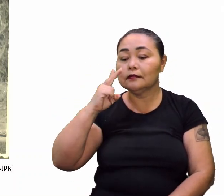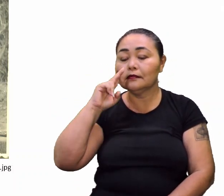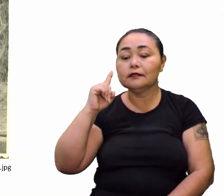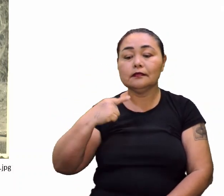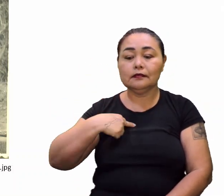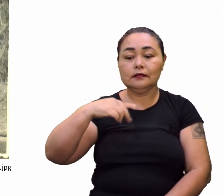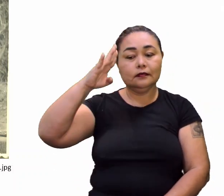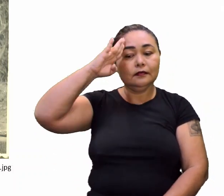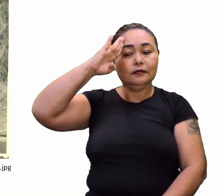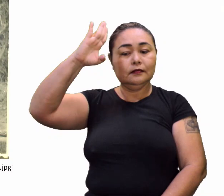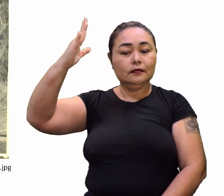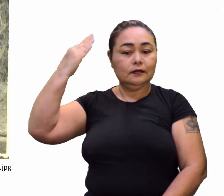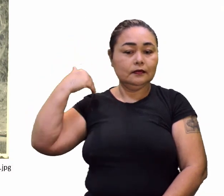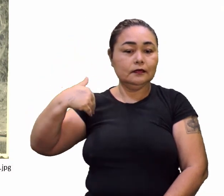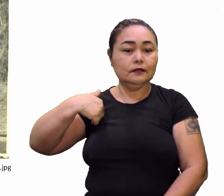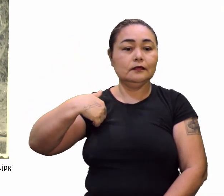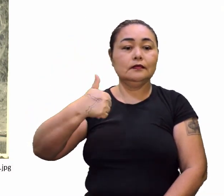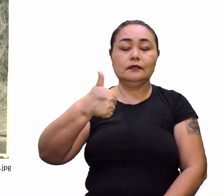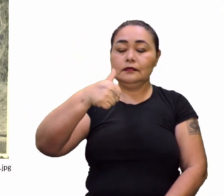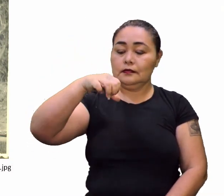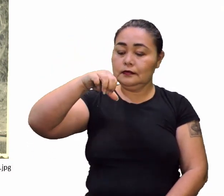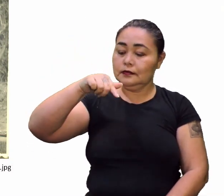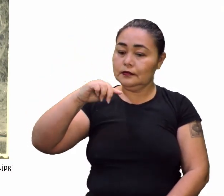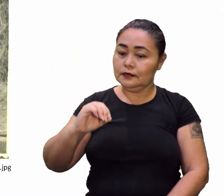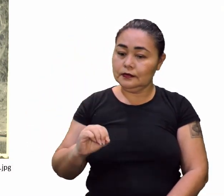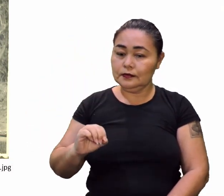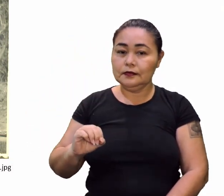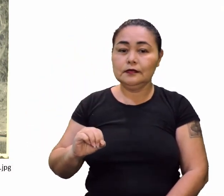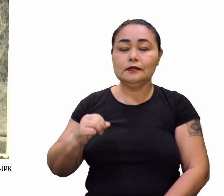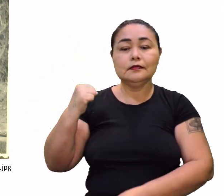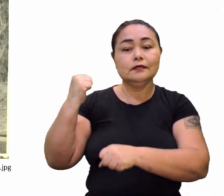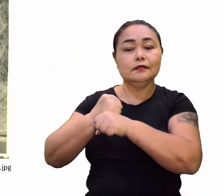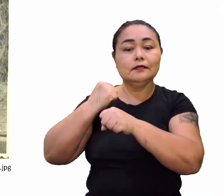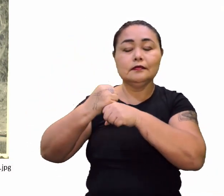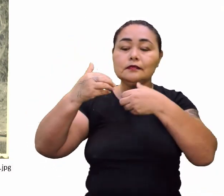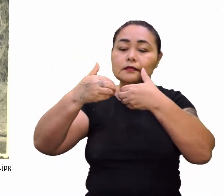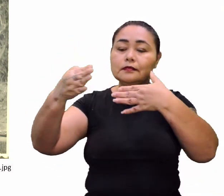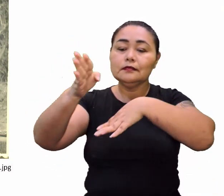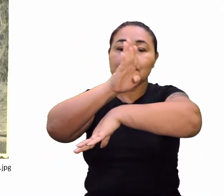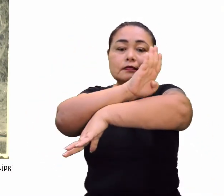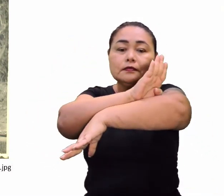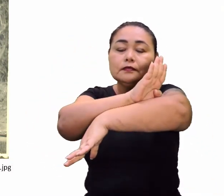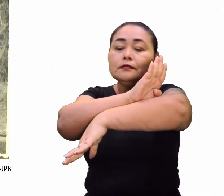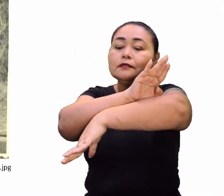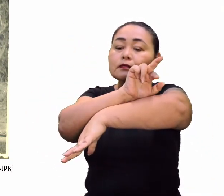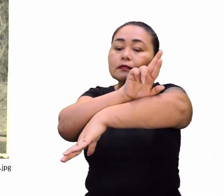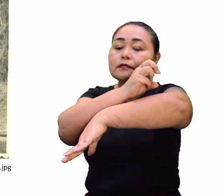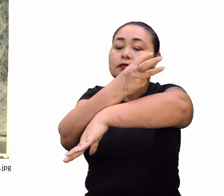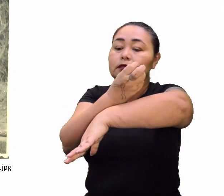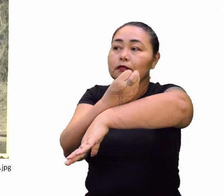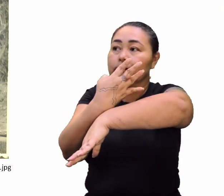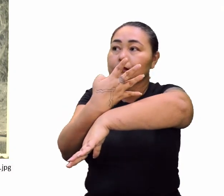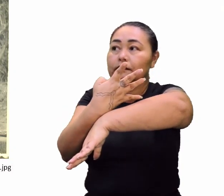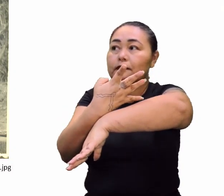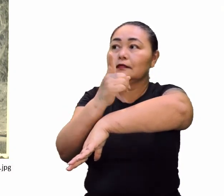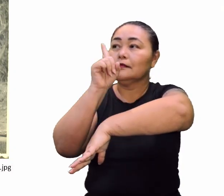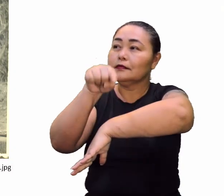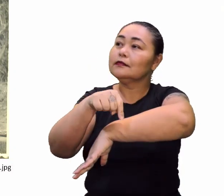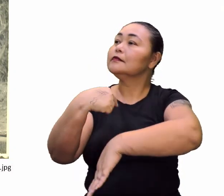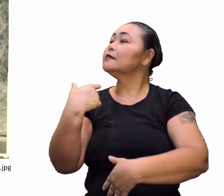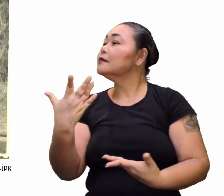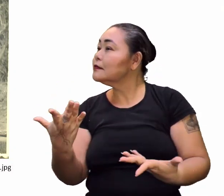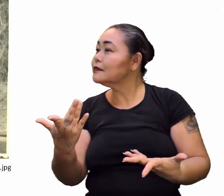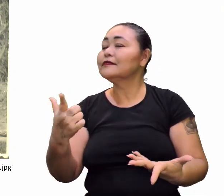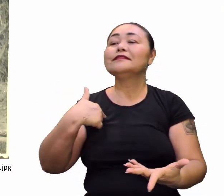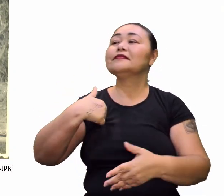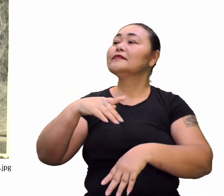da época. Olha só, em 1970, Rogério, trabalhando na abertura da BR-364. Pois é. Olha